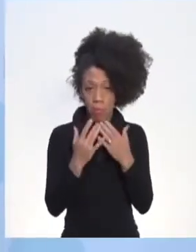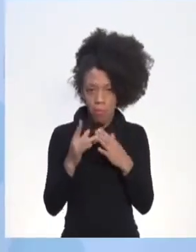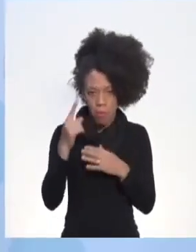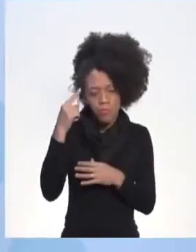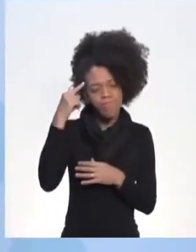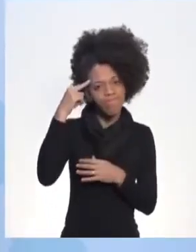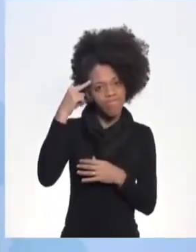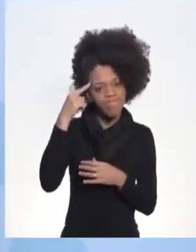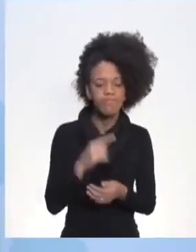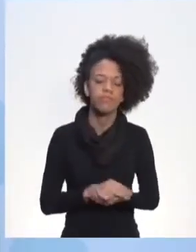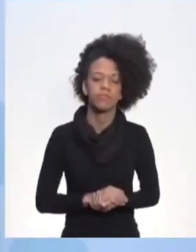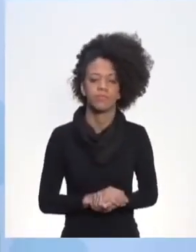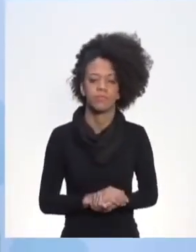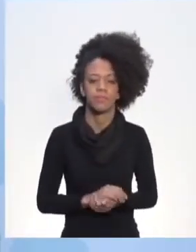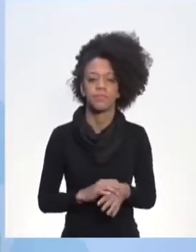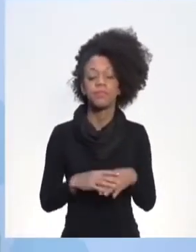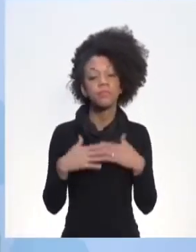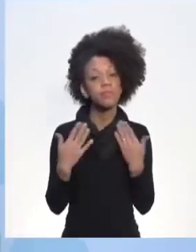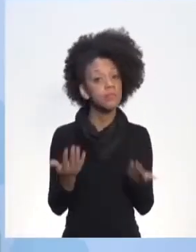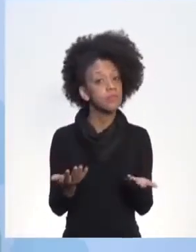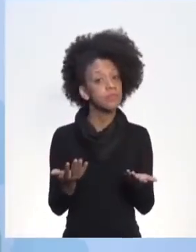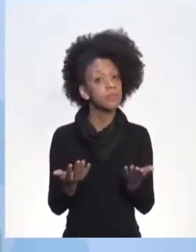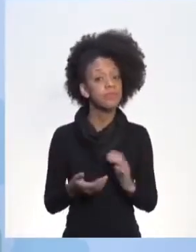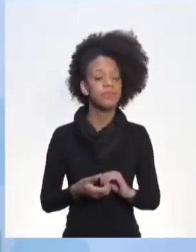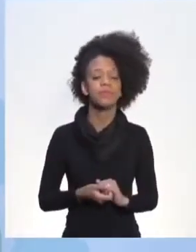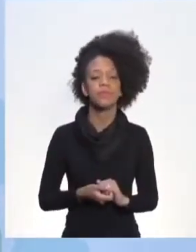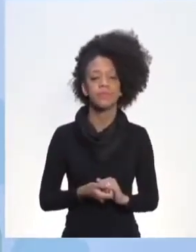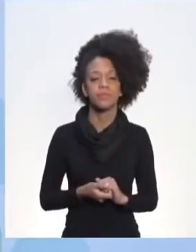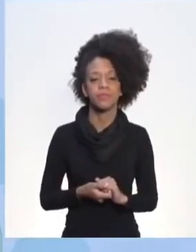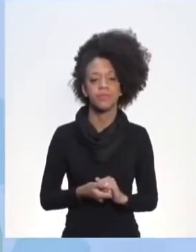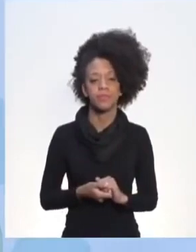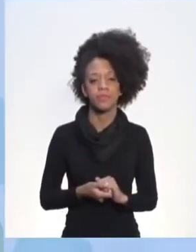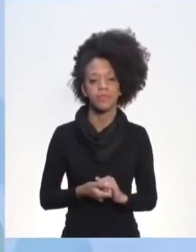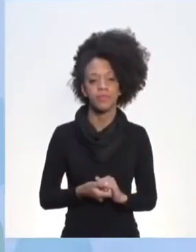ideia. E aí?